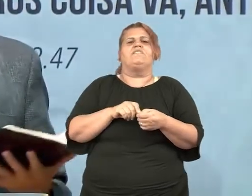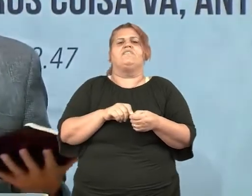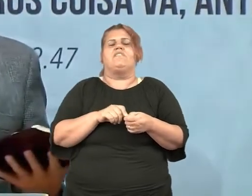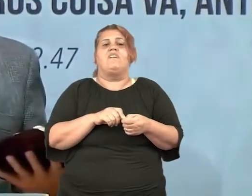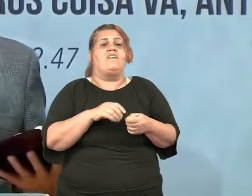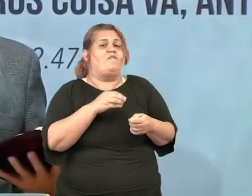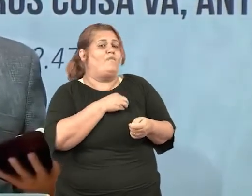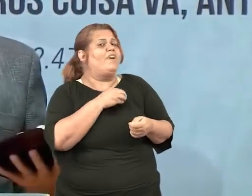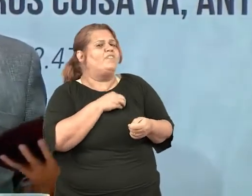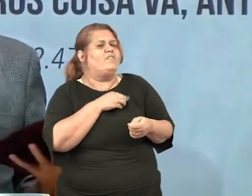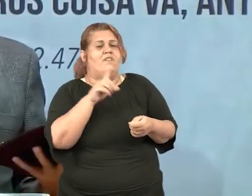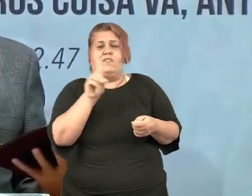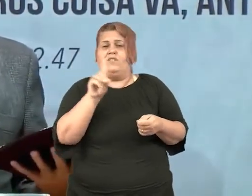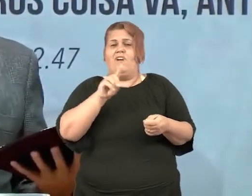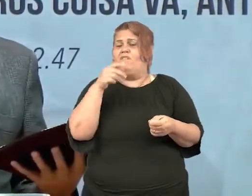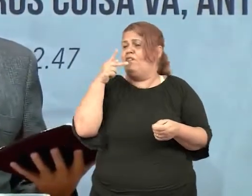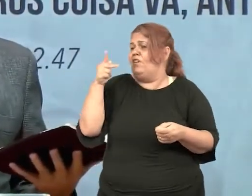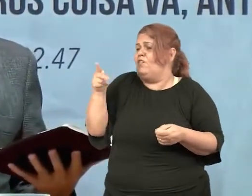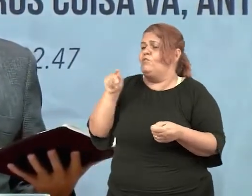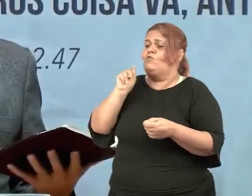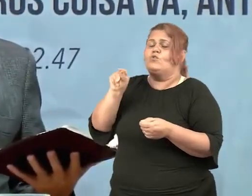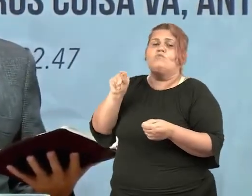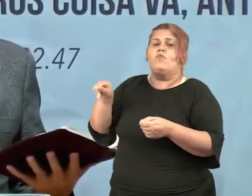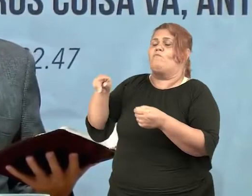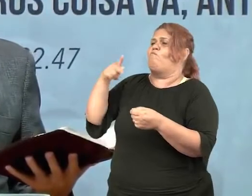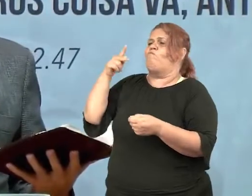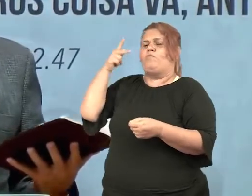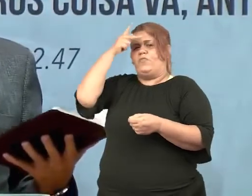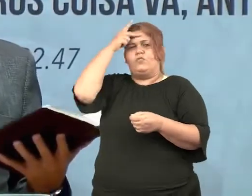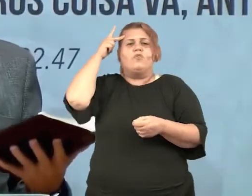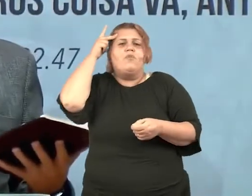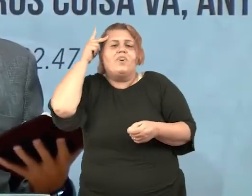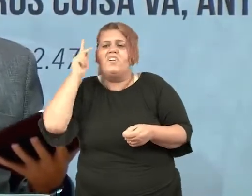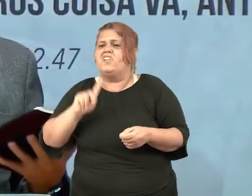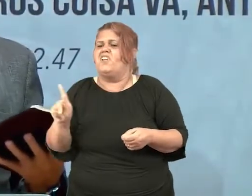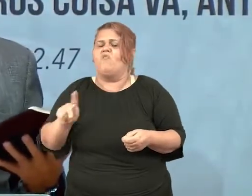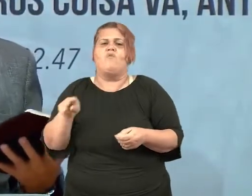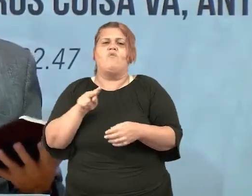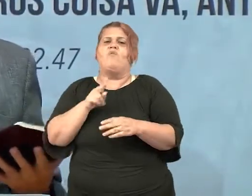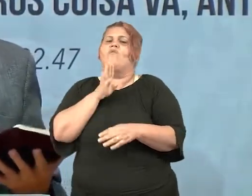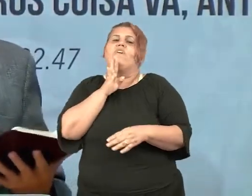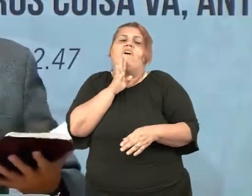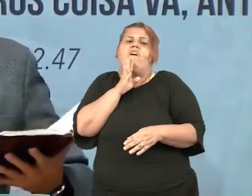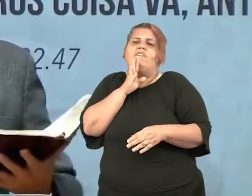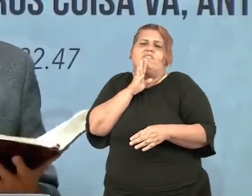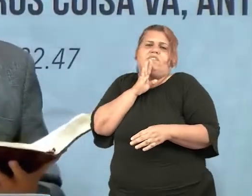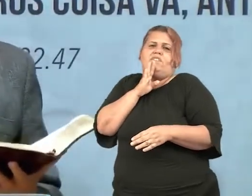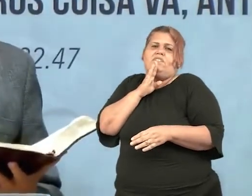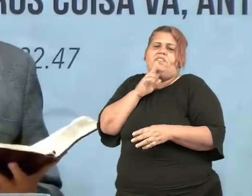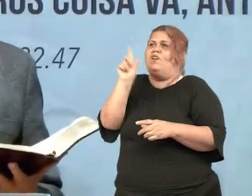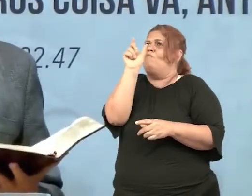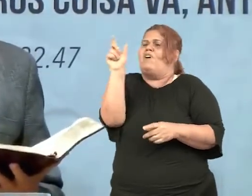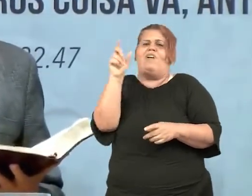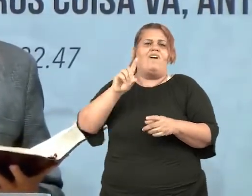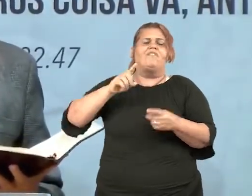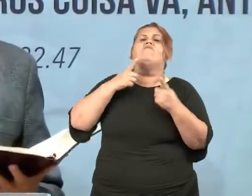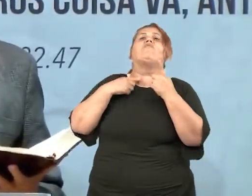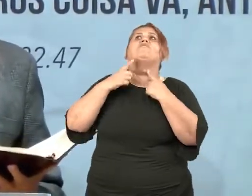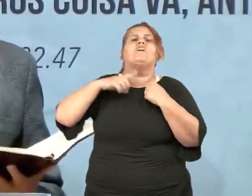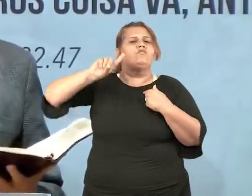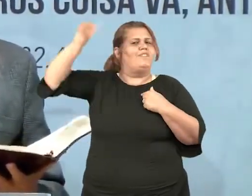Ele não está falando de alguém que desconhece a vontade de Deus. Ele está falando para alguém que conhece a vontade de